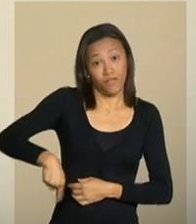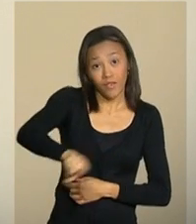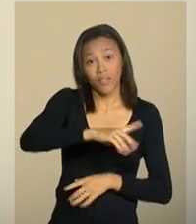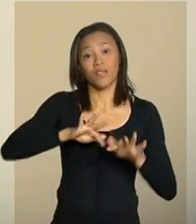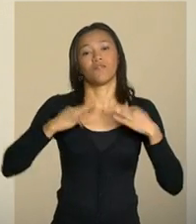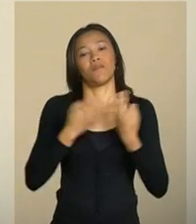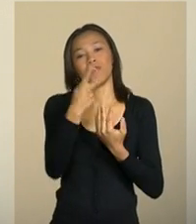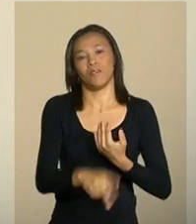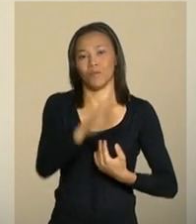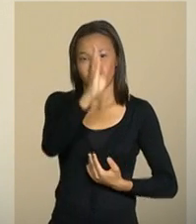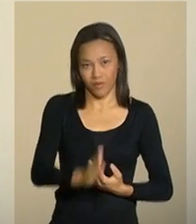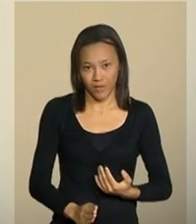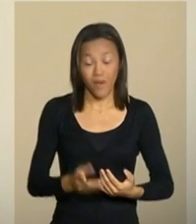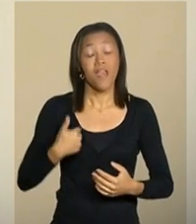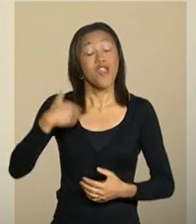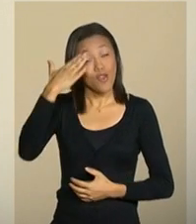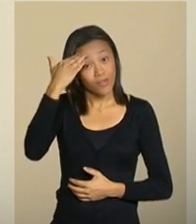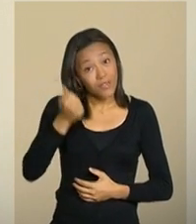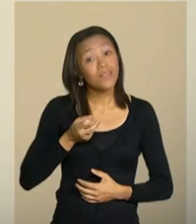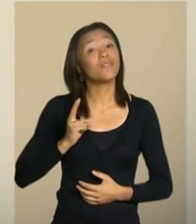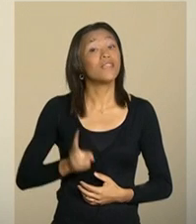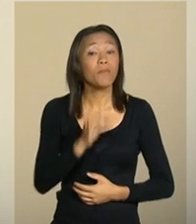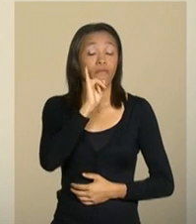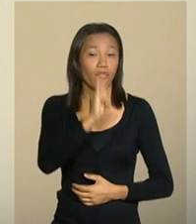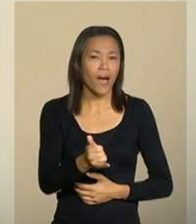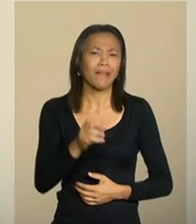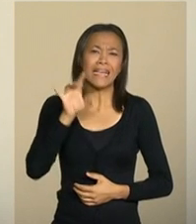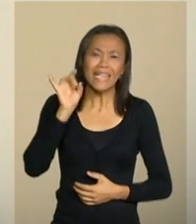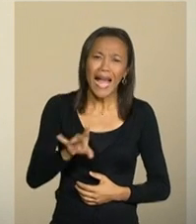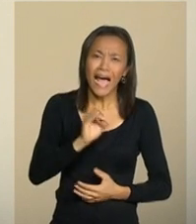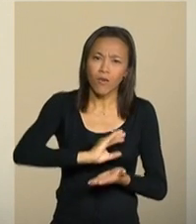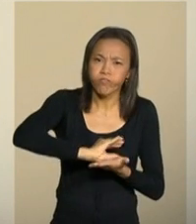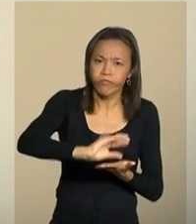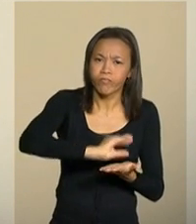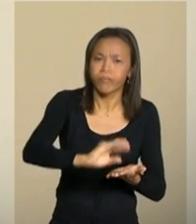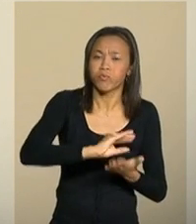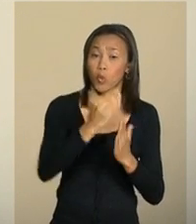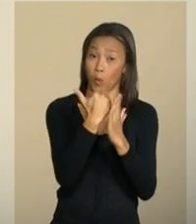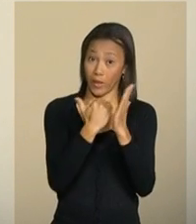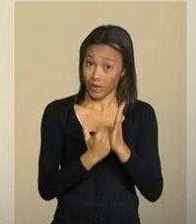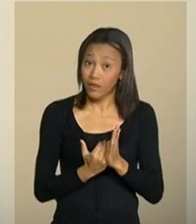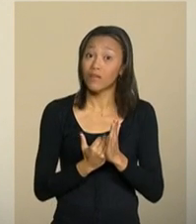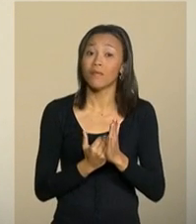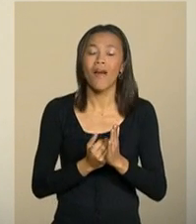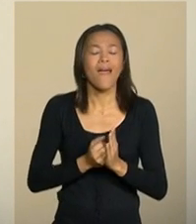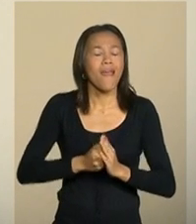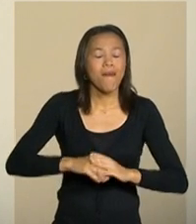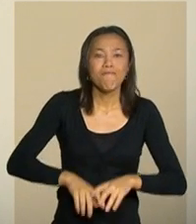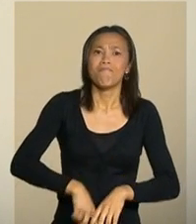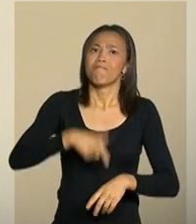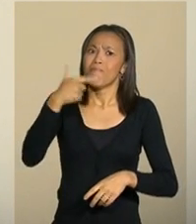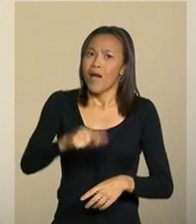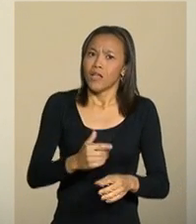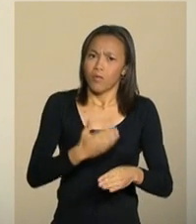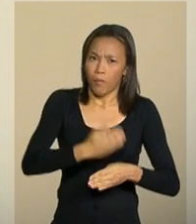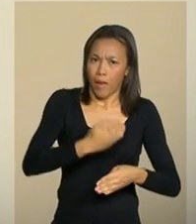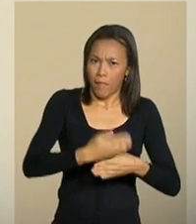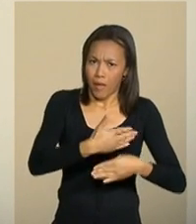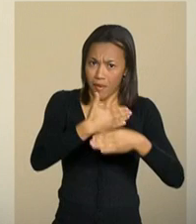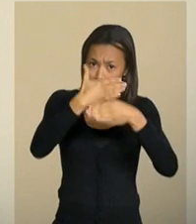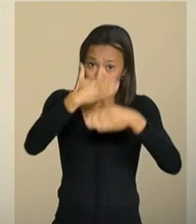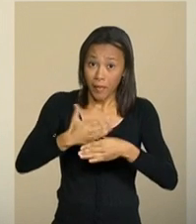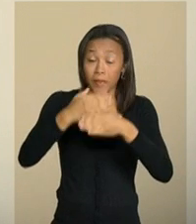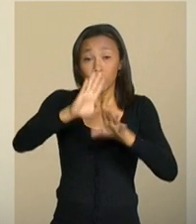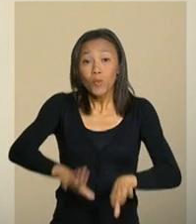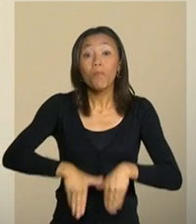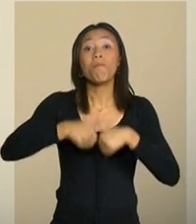famílias brasileiras eu sempre digo Luciano Cada empreendimento do Minha Casa Minha Vida é mais um tijolo na construção de